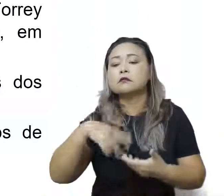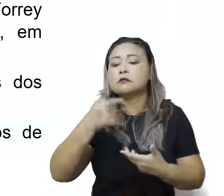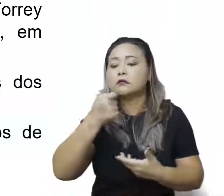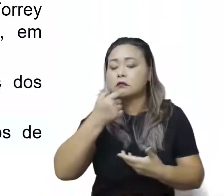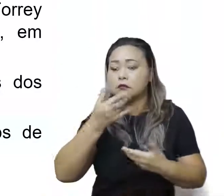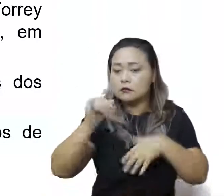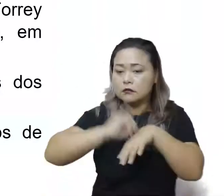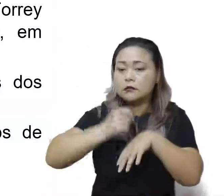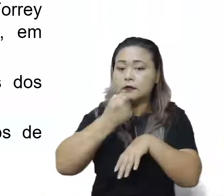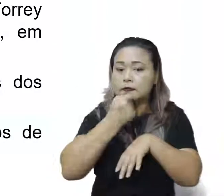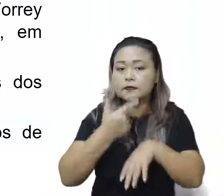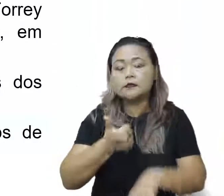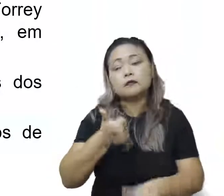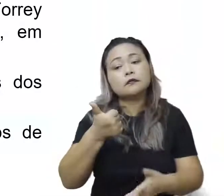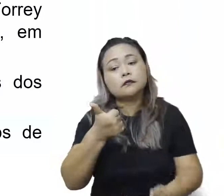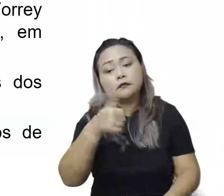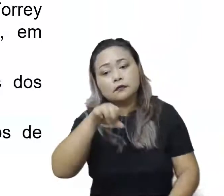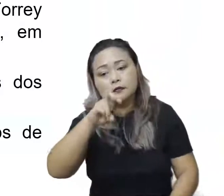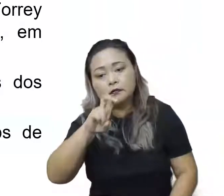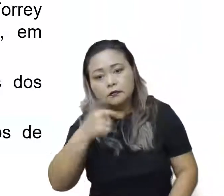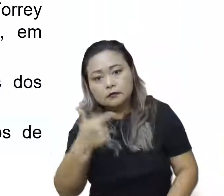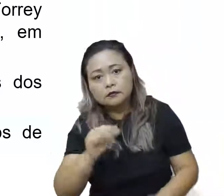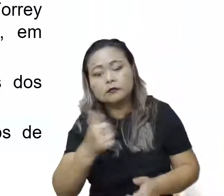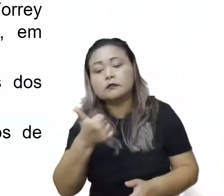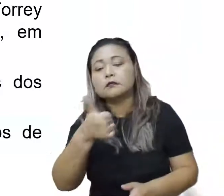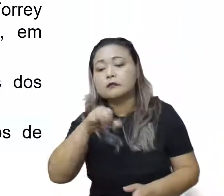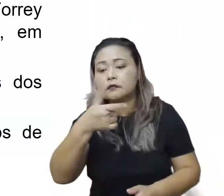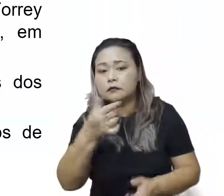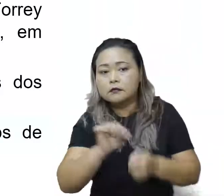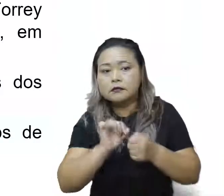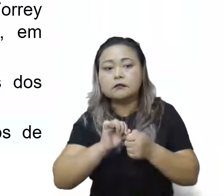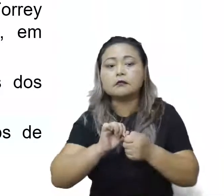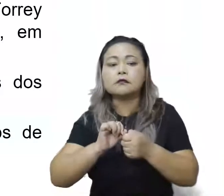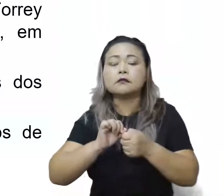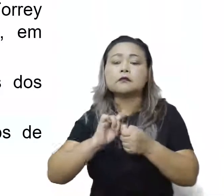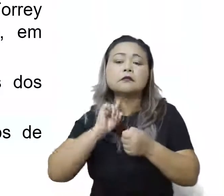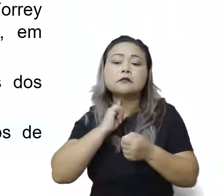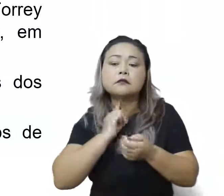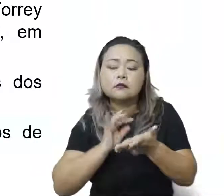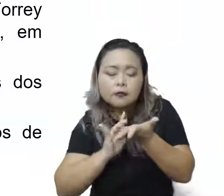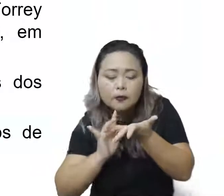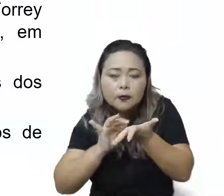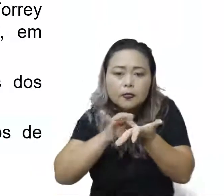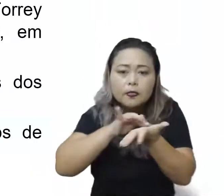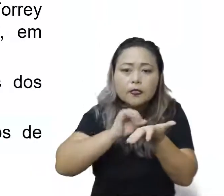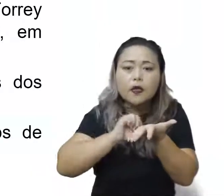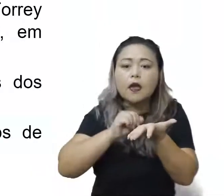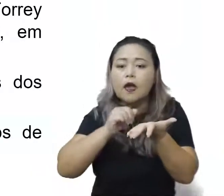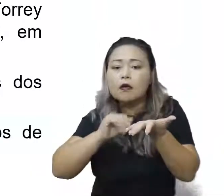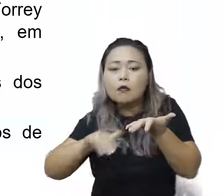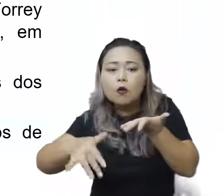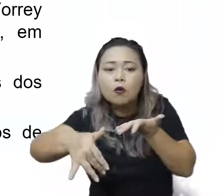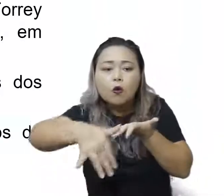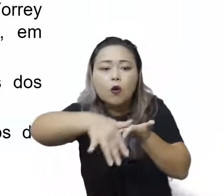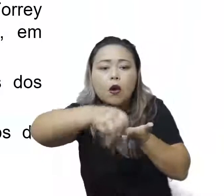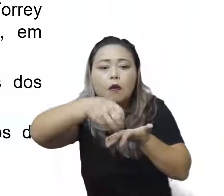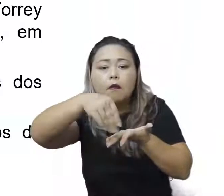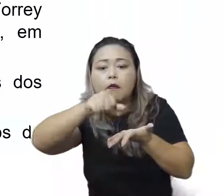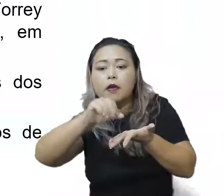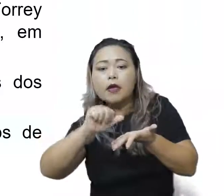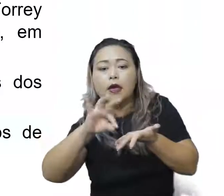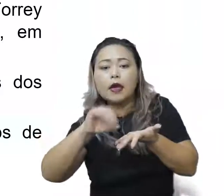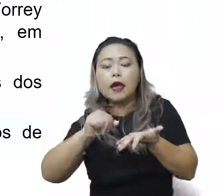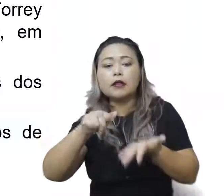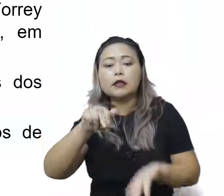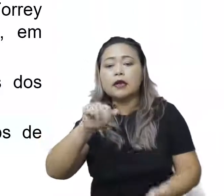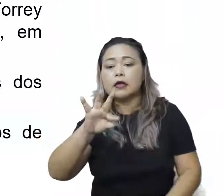1960. Intoxicação por mercúrio nas baías de Minamata e Niigata, em 53 e 65,